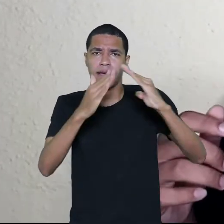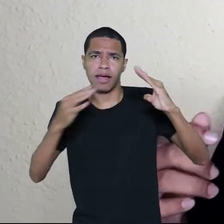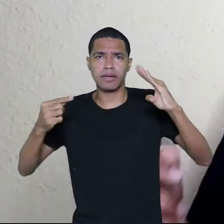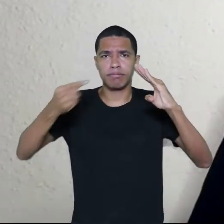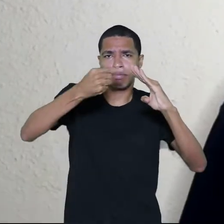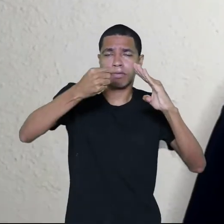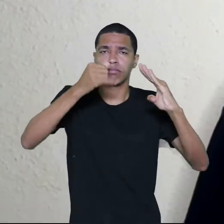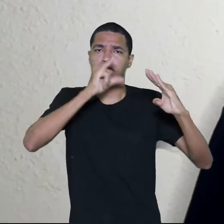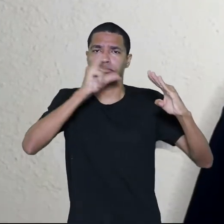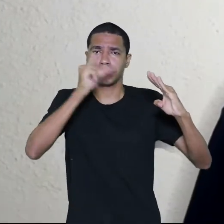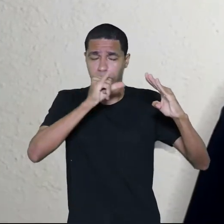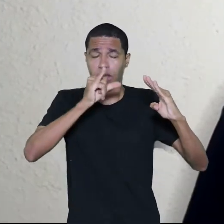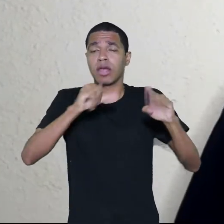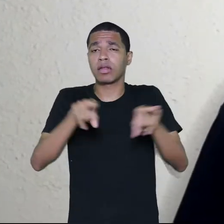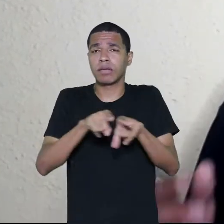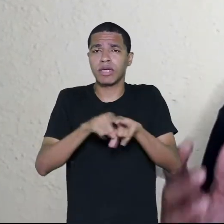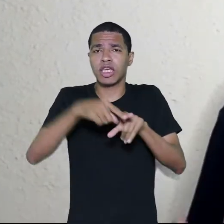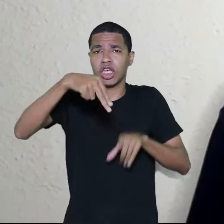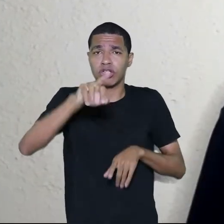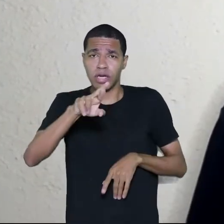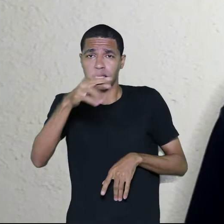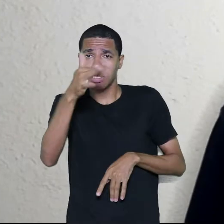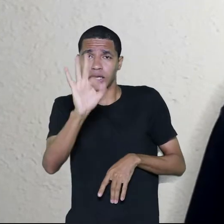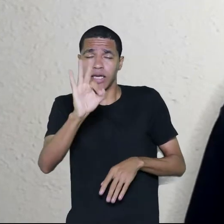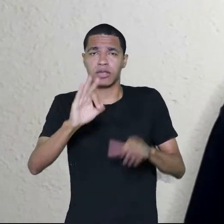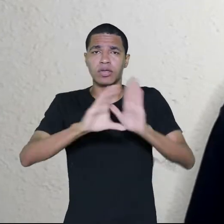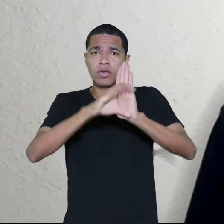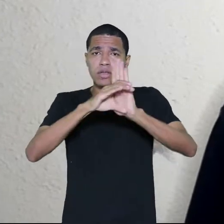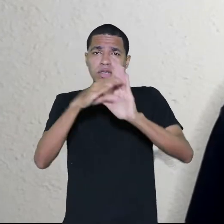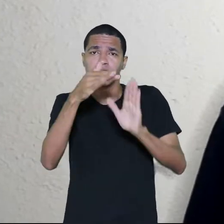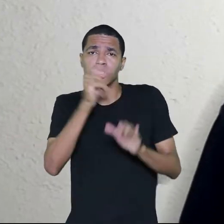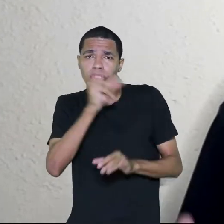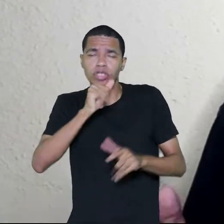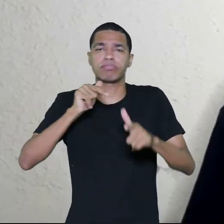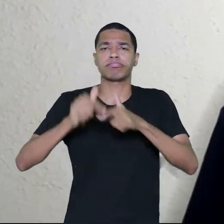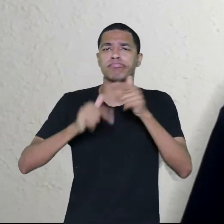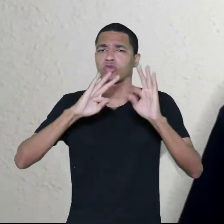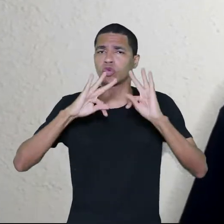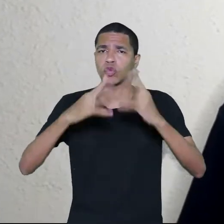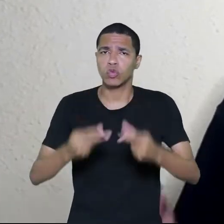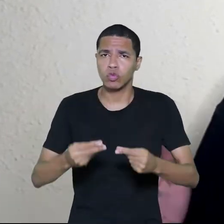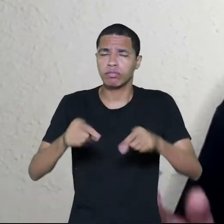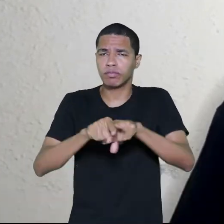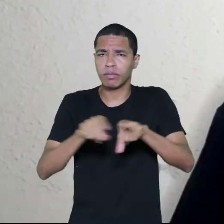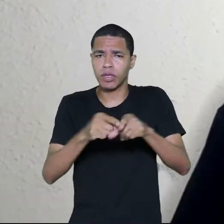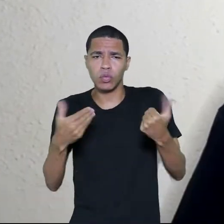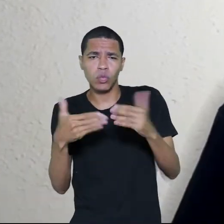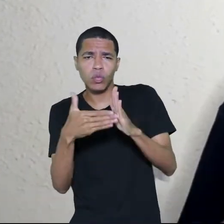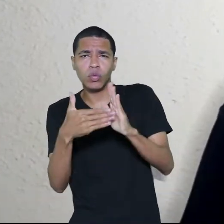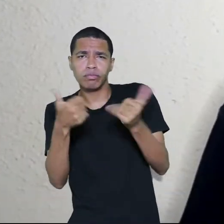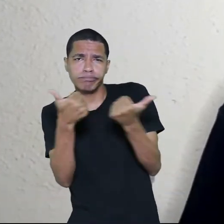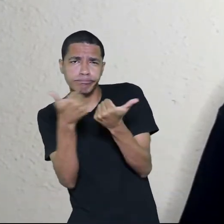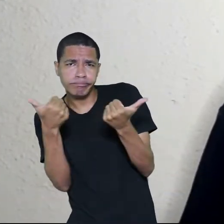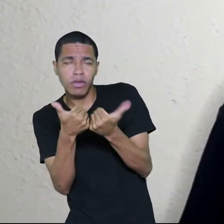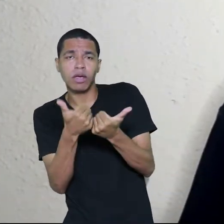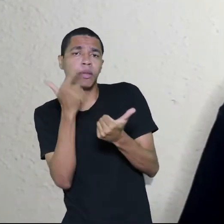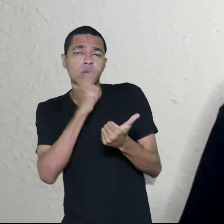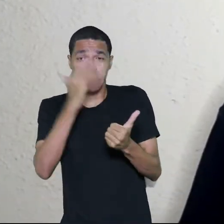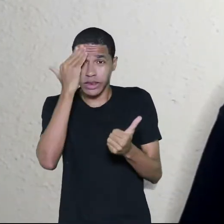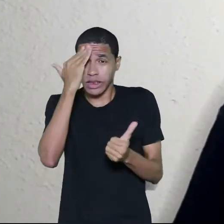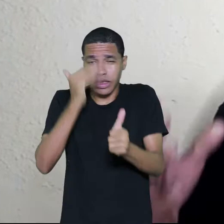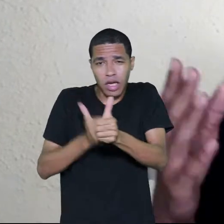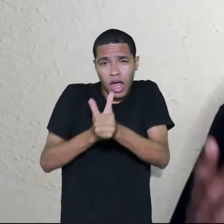instalações elétricas. A NR10 trabalha com todo o conceito de energia e tudo que está ligado à sua proximidade. Para você